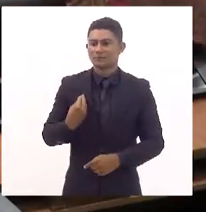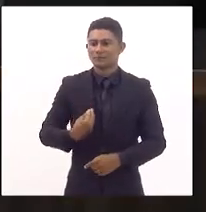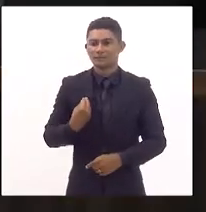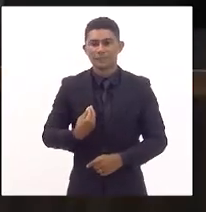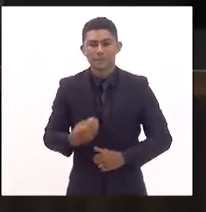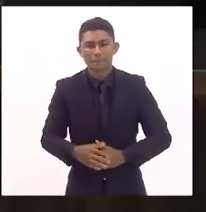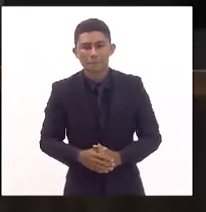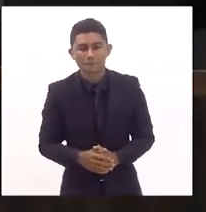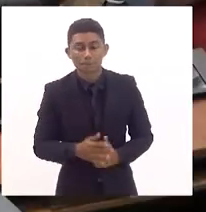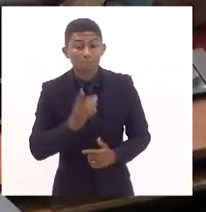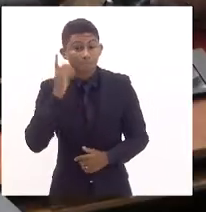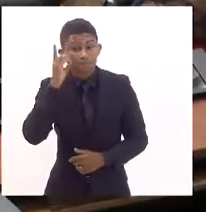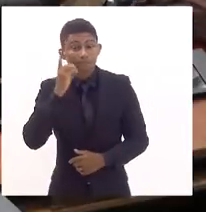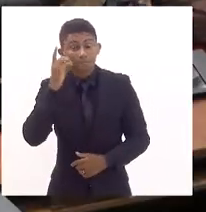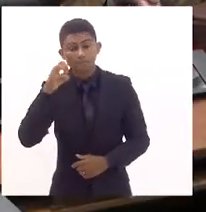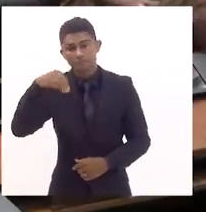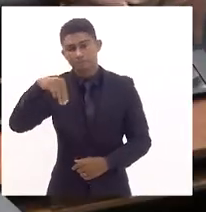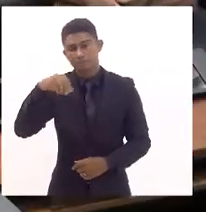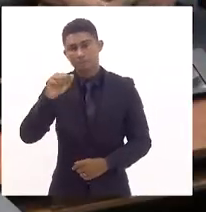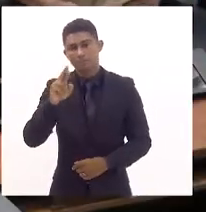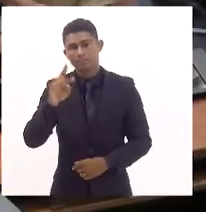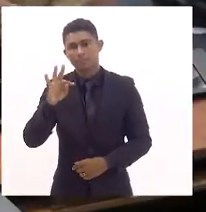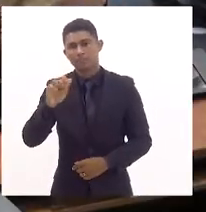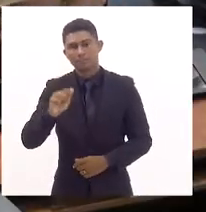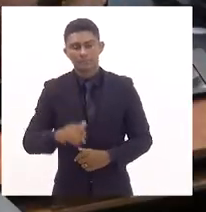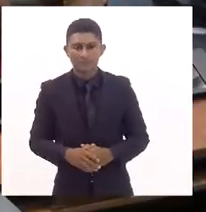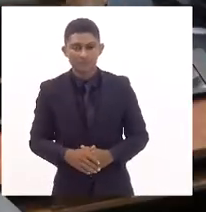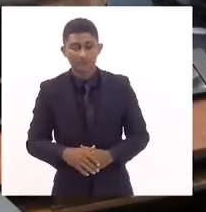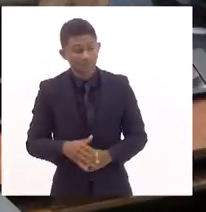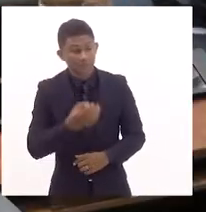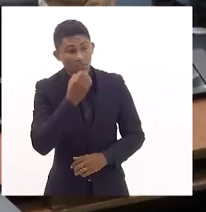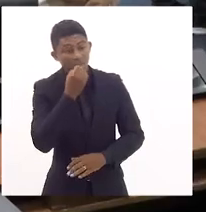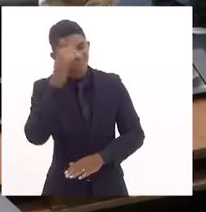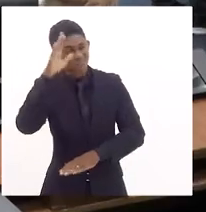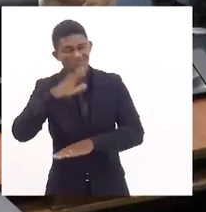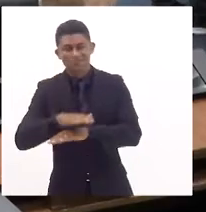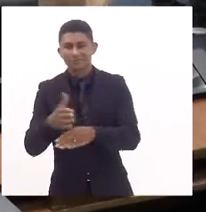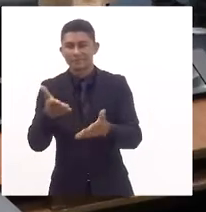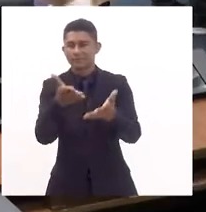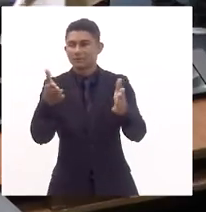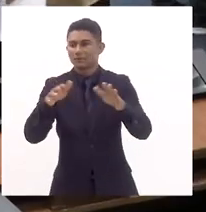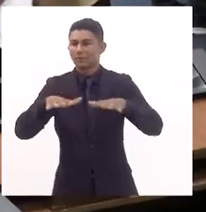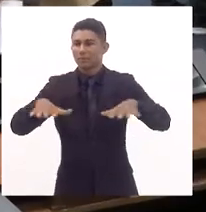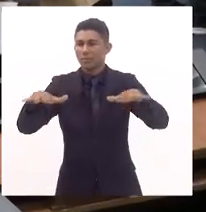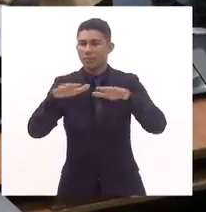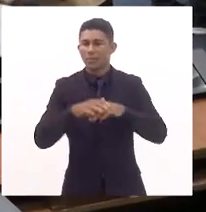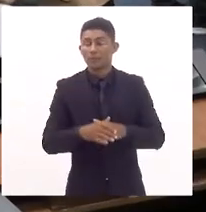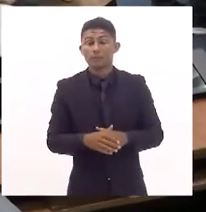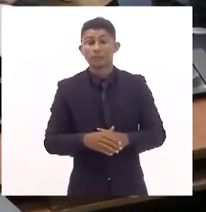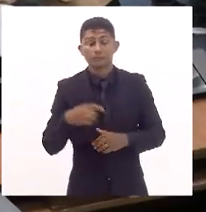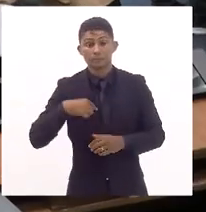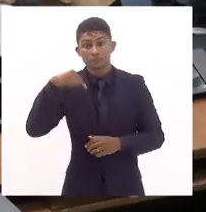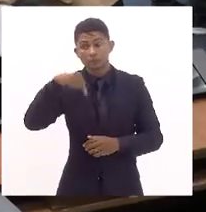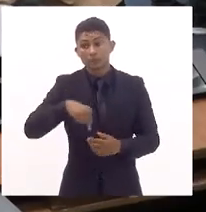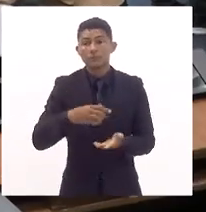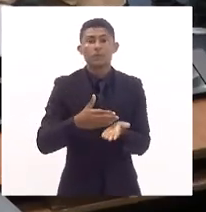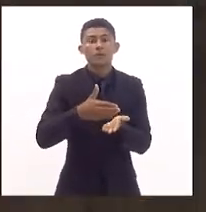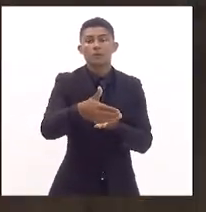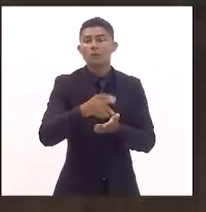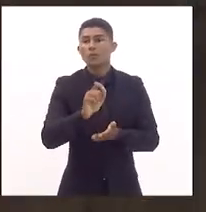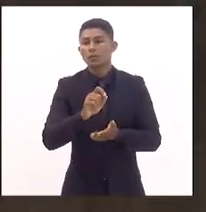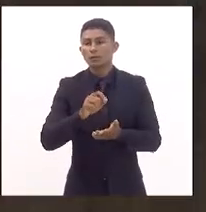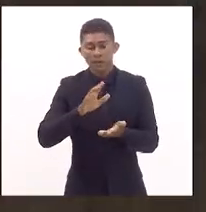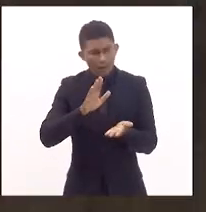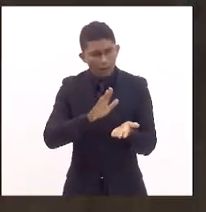Deputada Marta Rocha. Boa tarde a todas e todos. Eu quero inicialmente elogiar